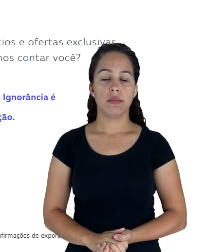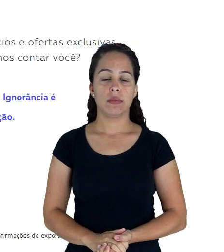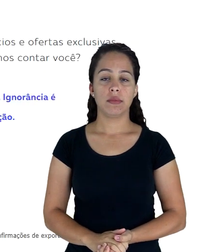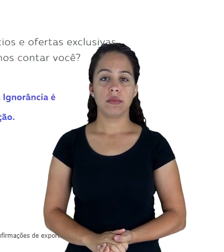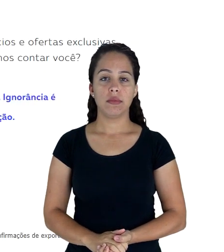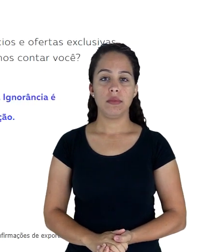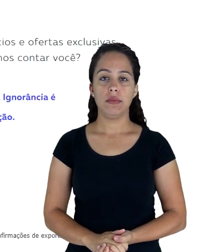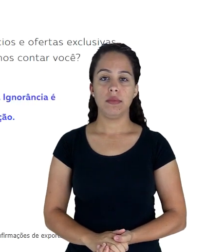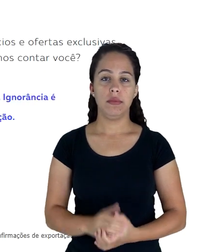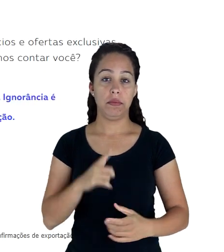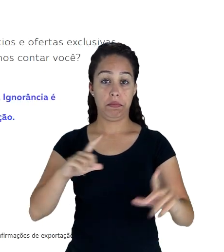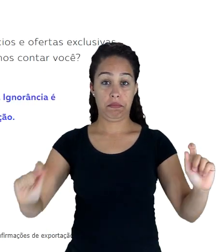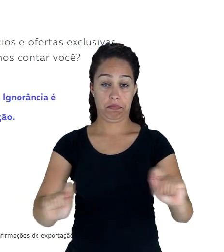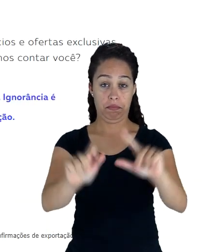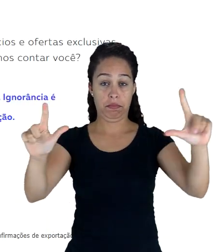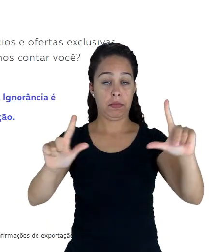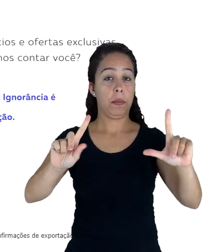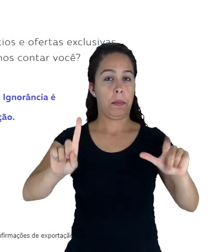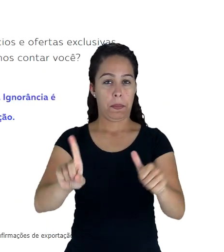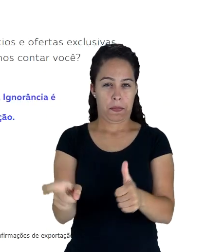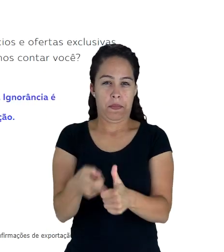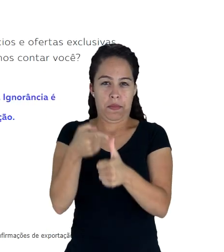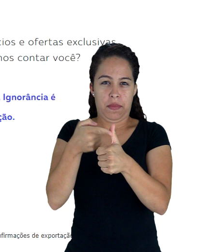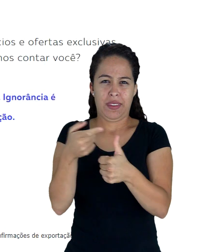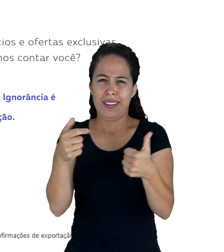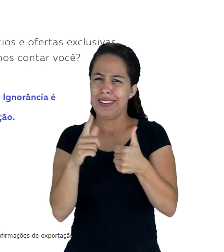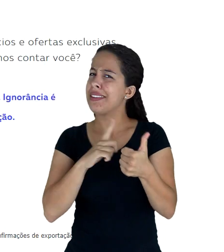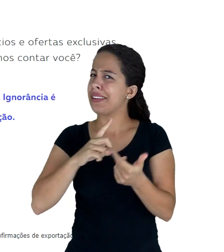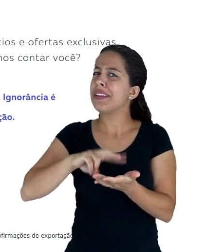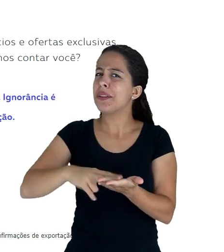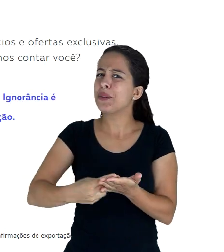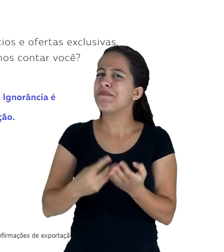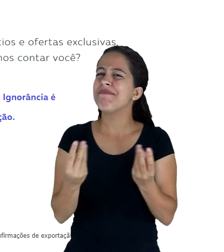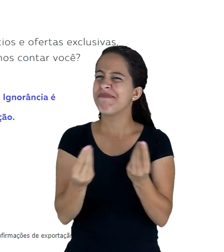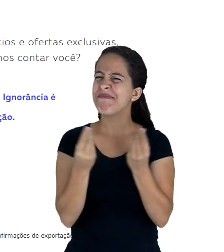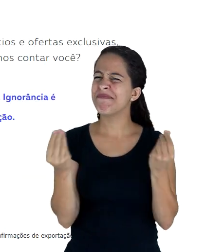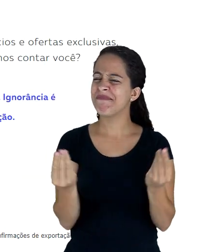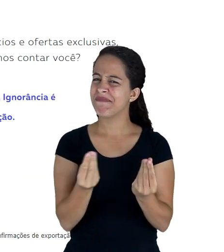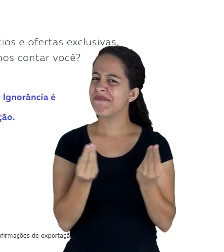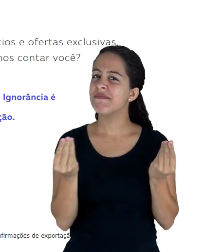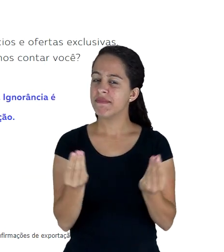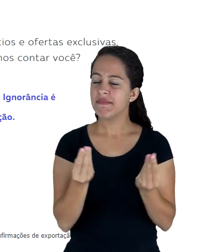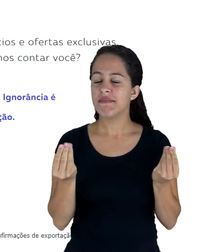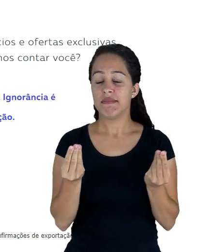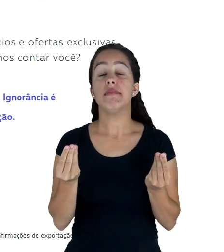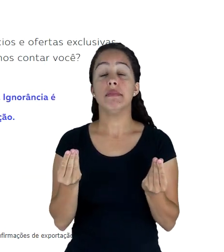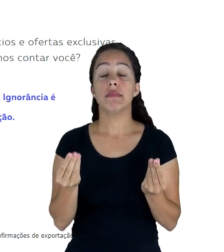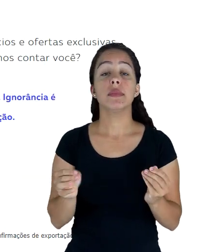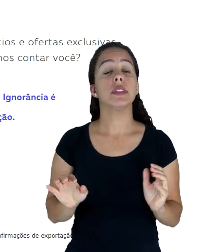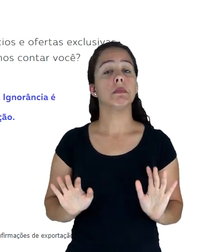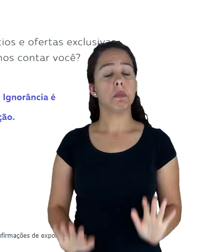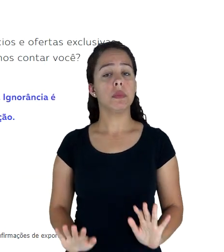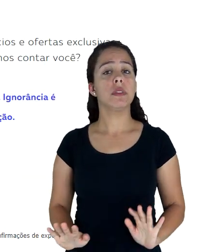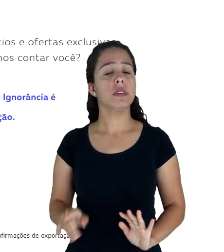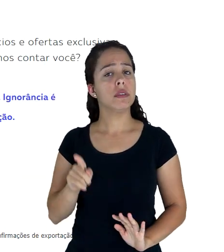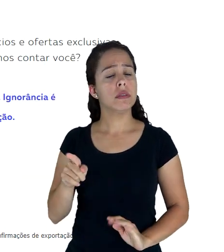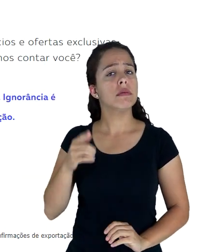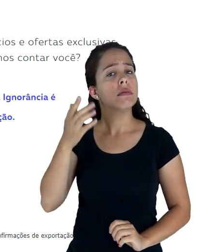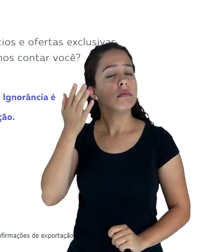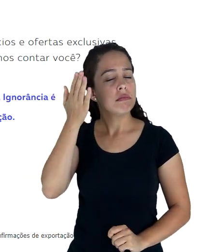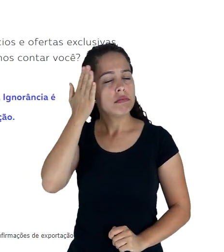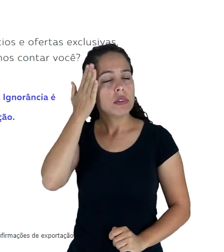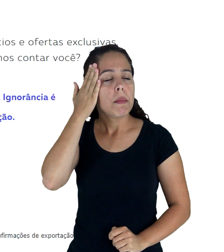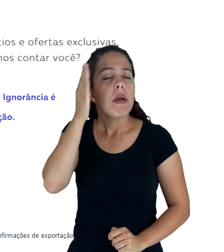então essa primeira tela já vê que tem algumas tradições que não estão muito boas mas ele está querendo saber se você